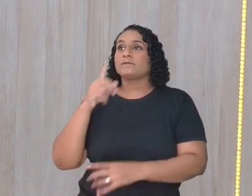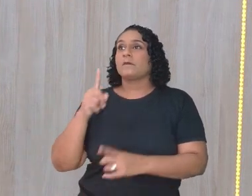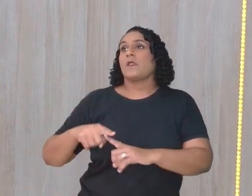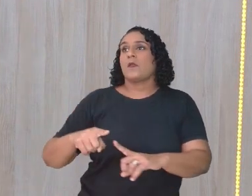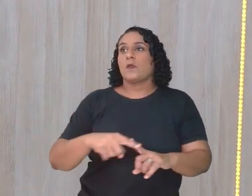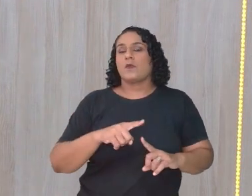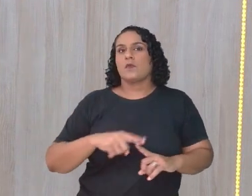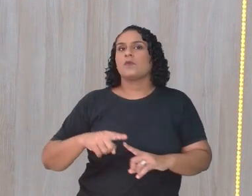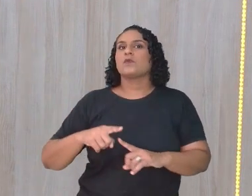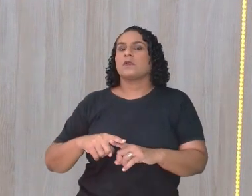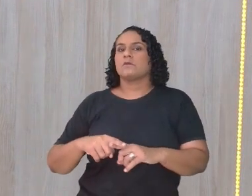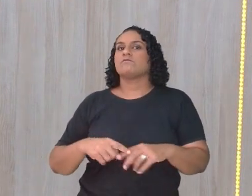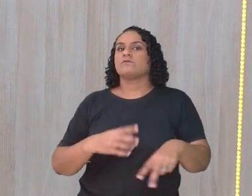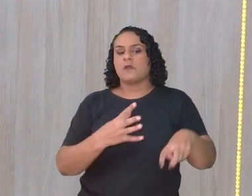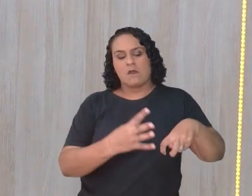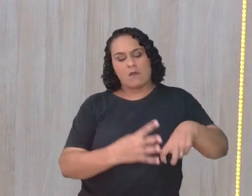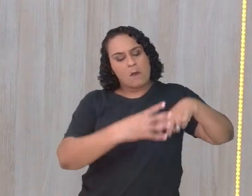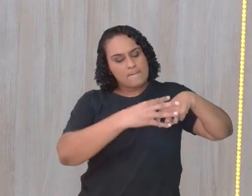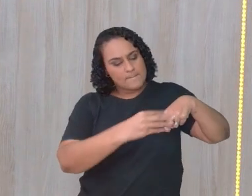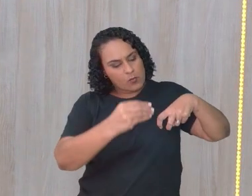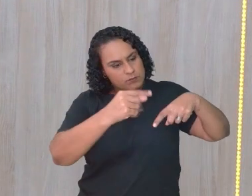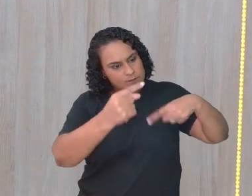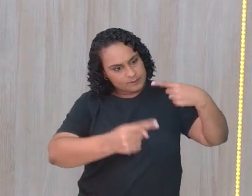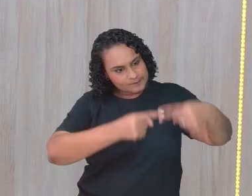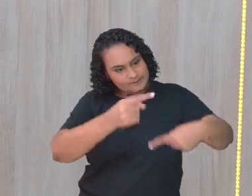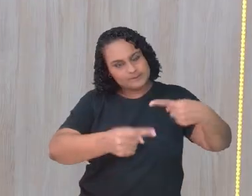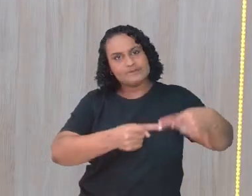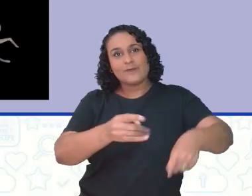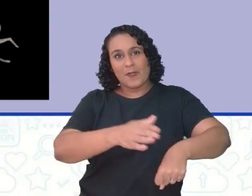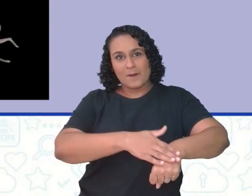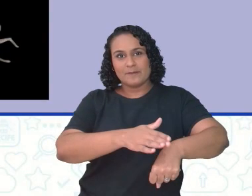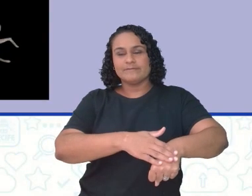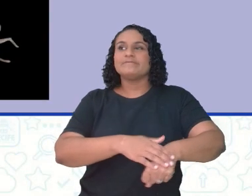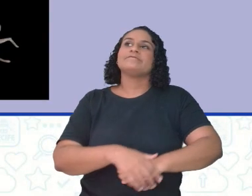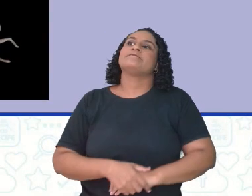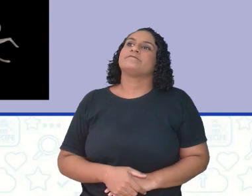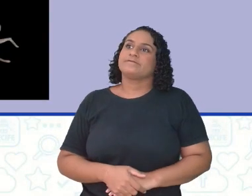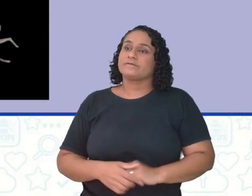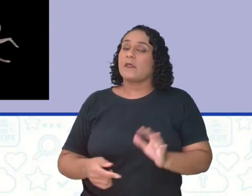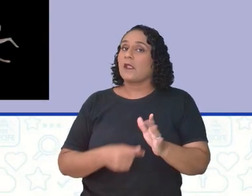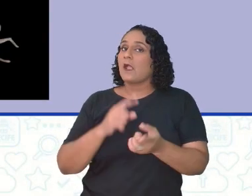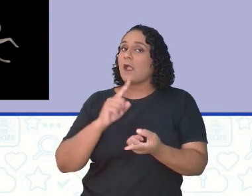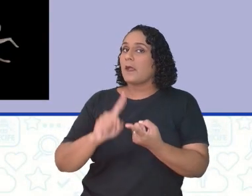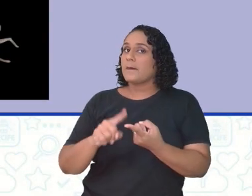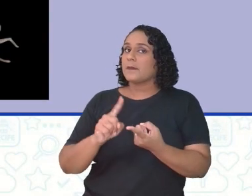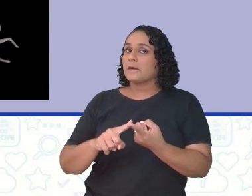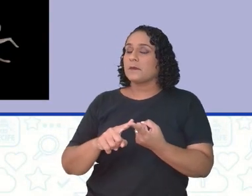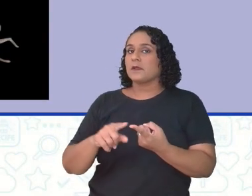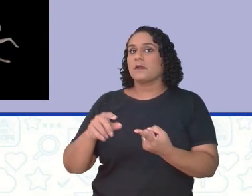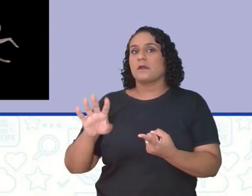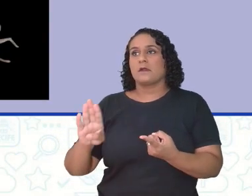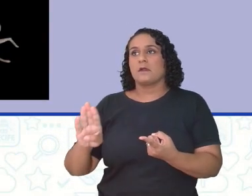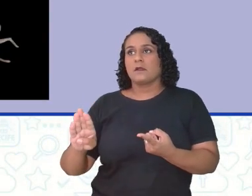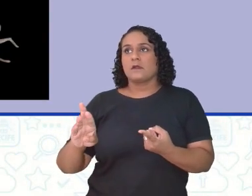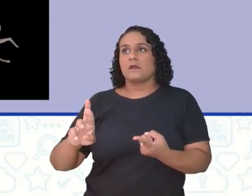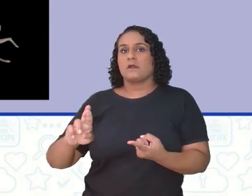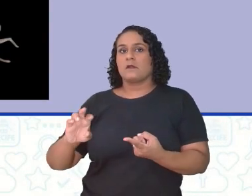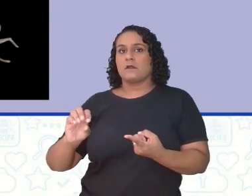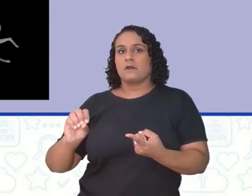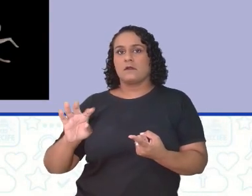tipo de reprodução assexuada. A primeira que eu vou citar para vocês é a